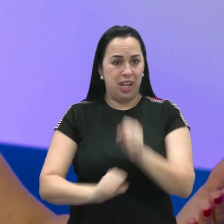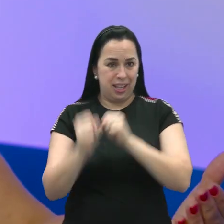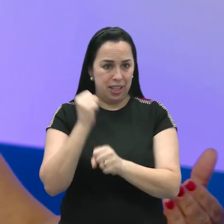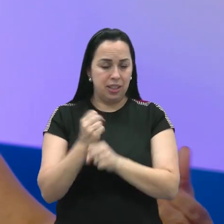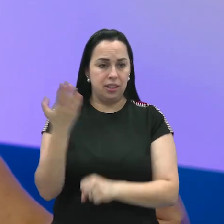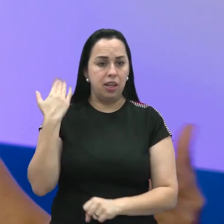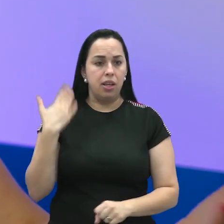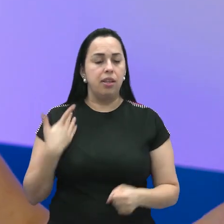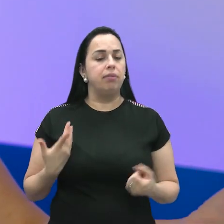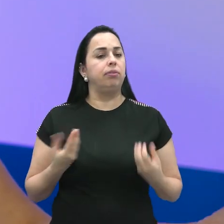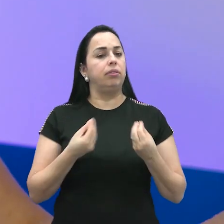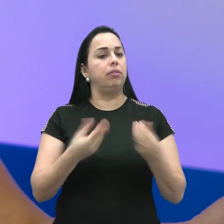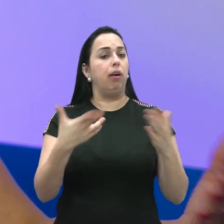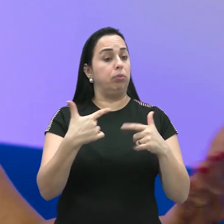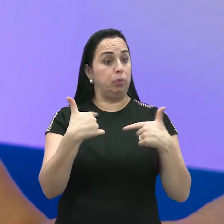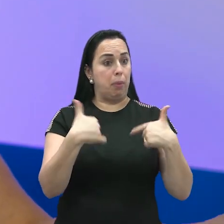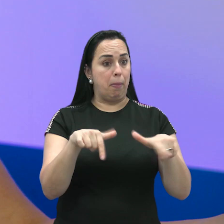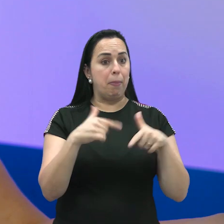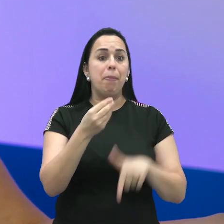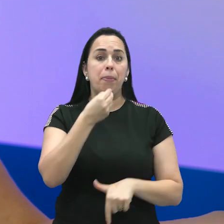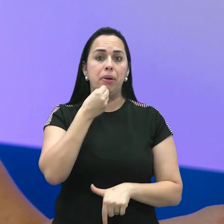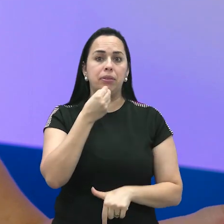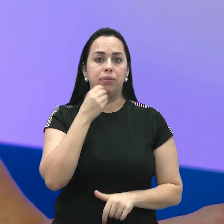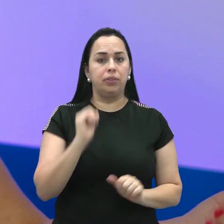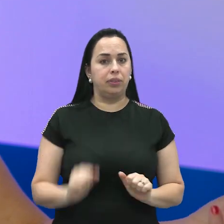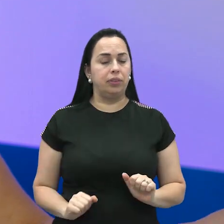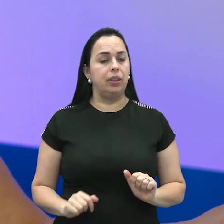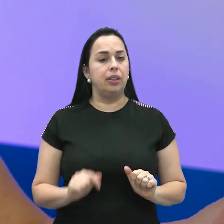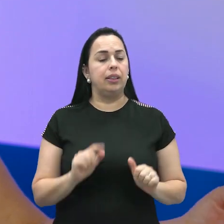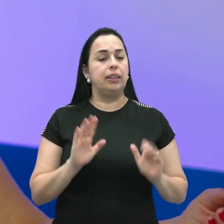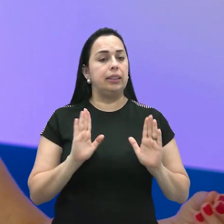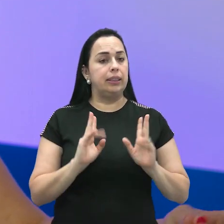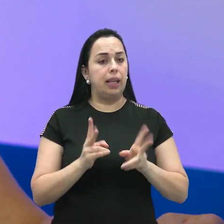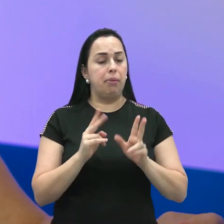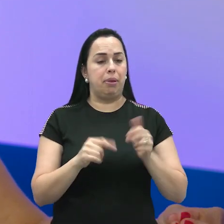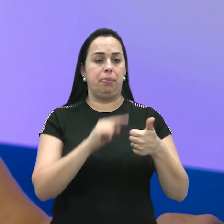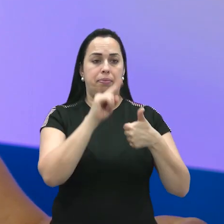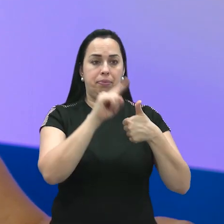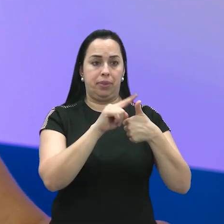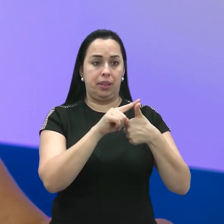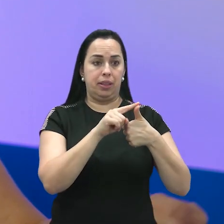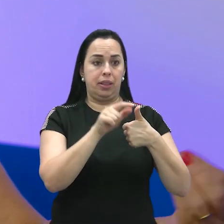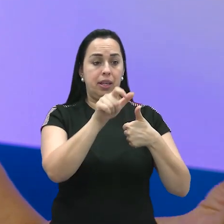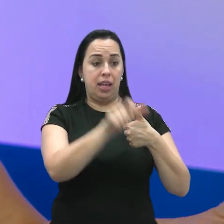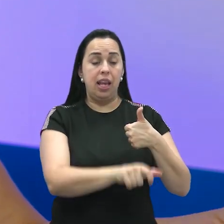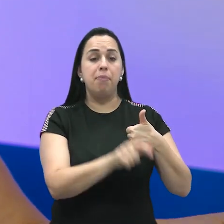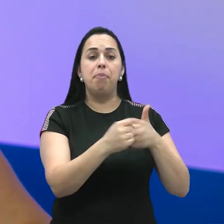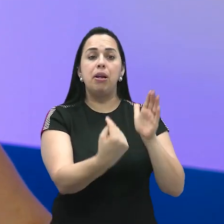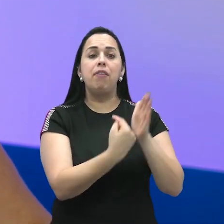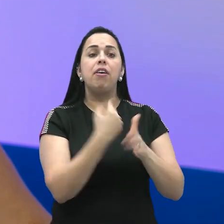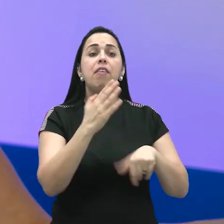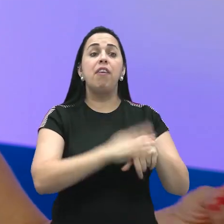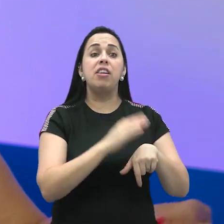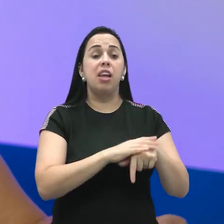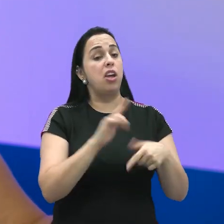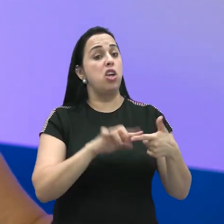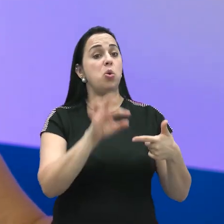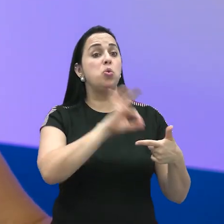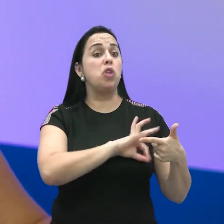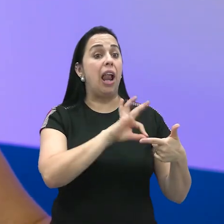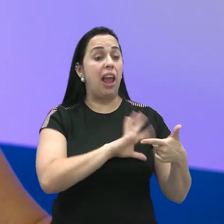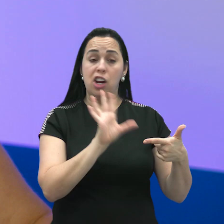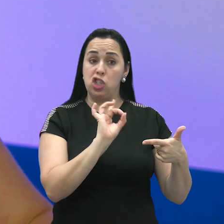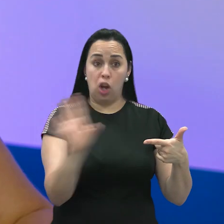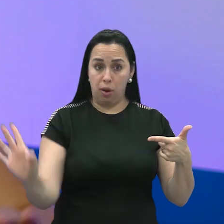né, uma proposta de emprego, normalmente o empregador ele queria saber o que ele ia fazer e quanto ele ia